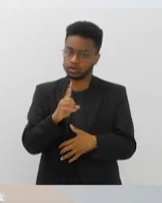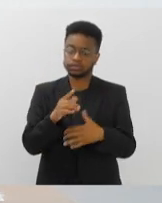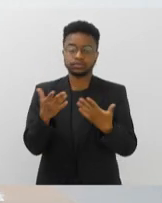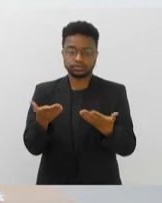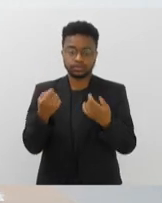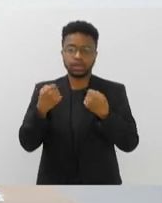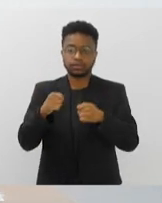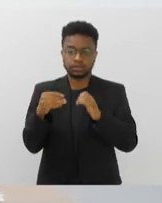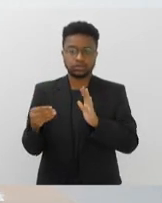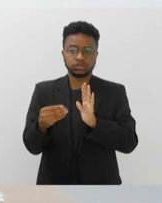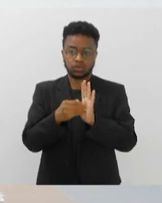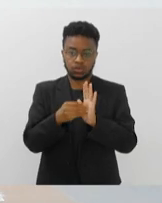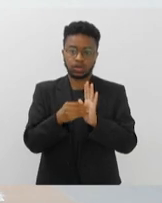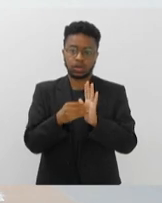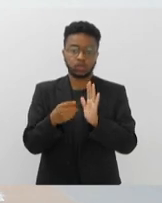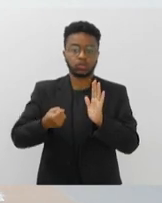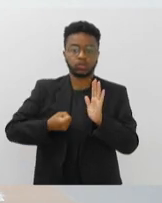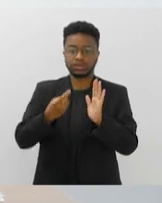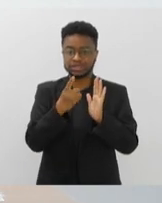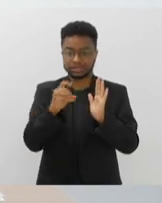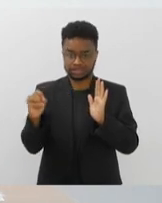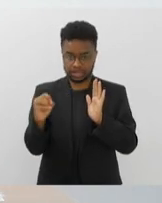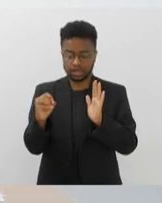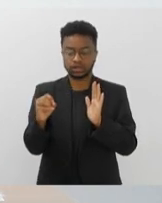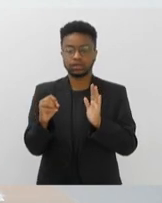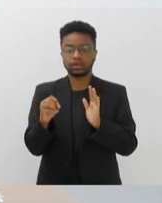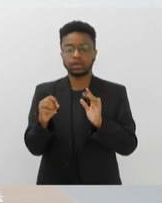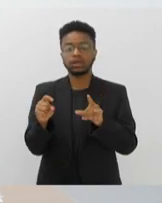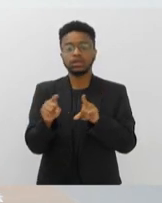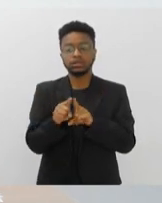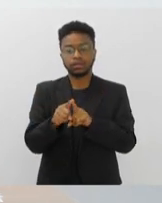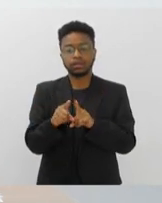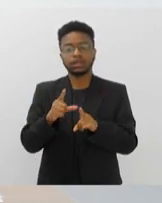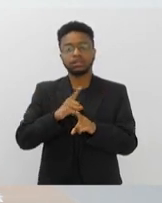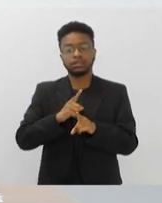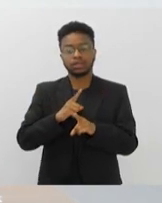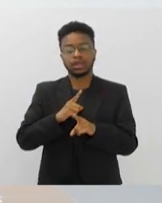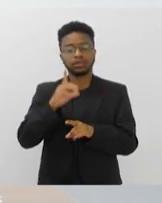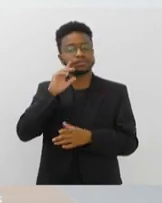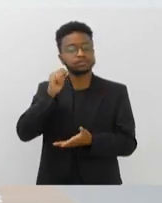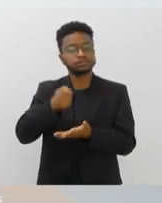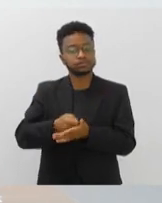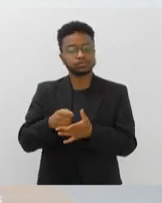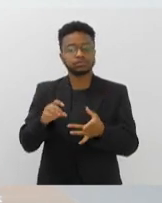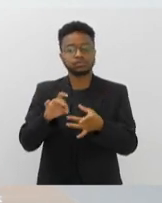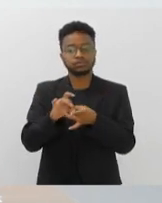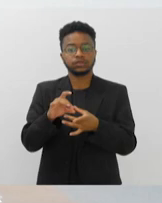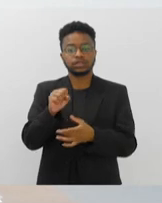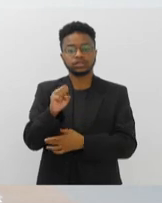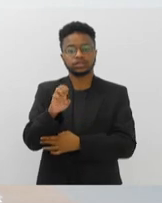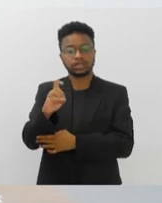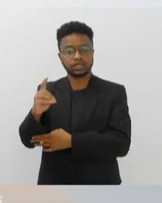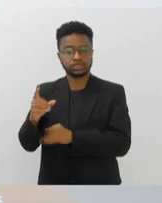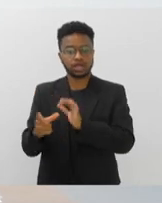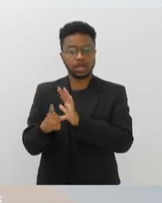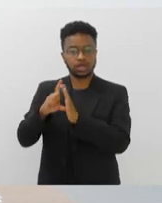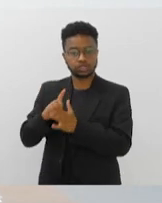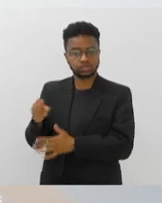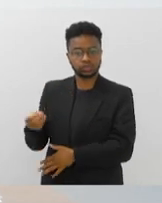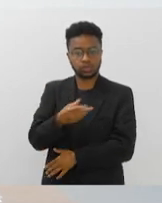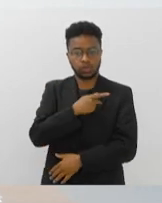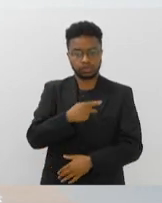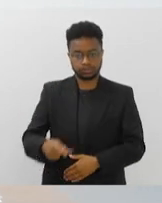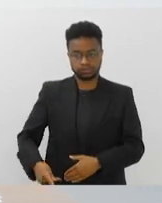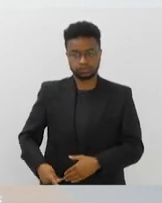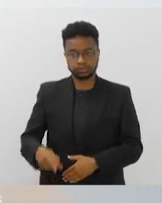notificação número 100 né que é ouvidoria Nacional existe uma deliberação do sedica anterior a a nova presidência para